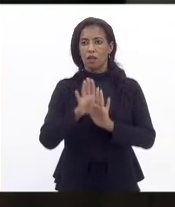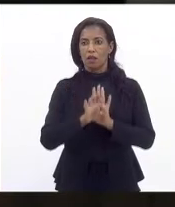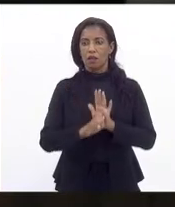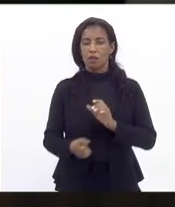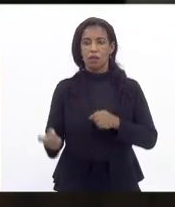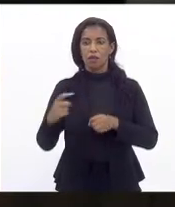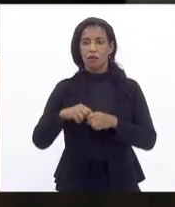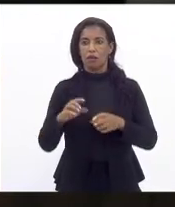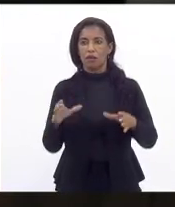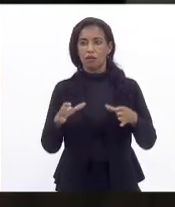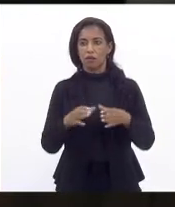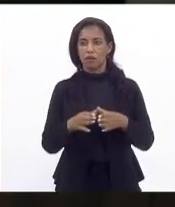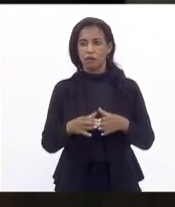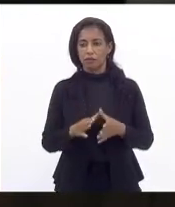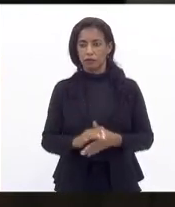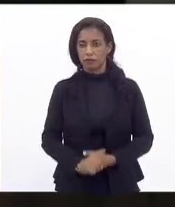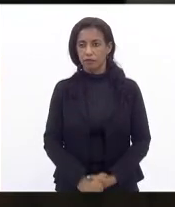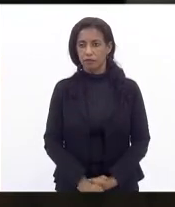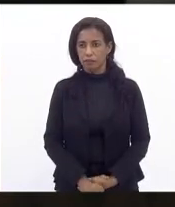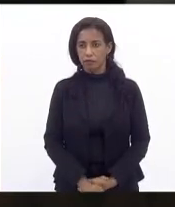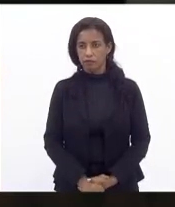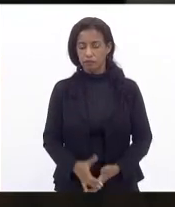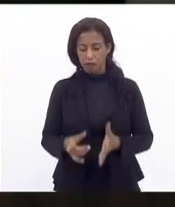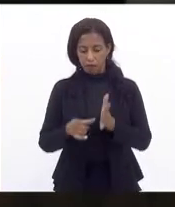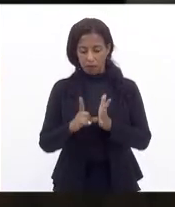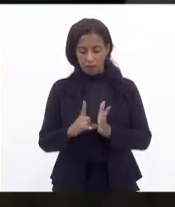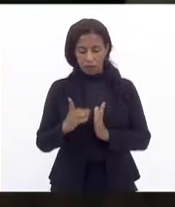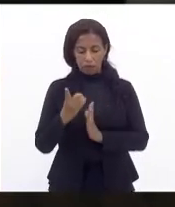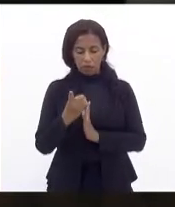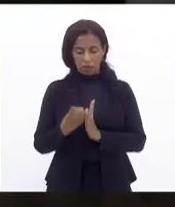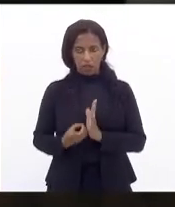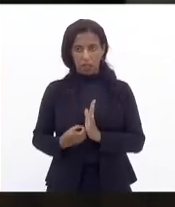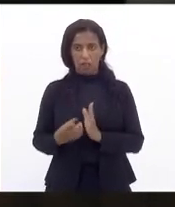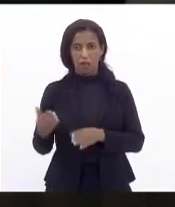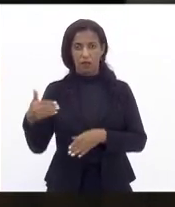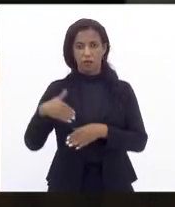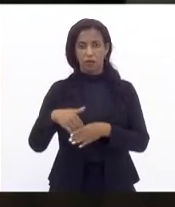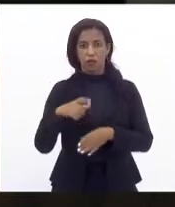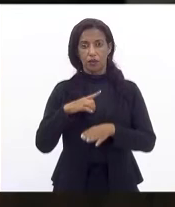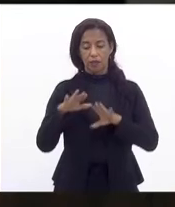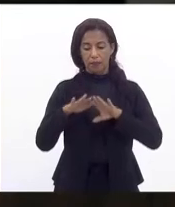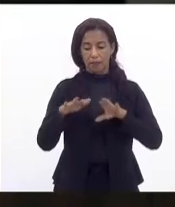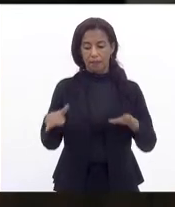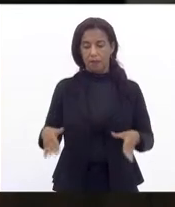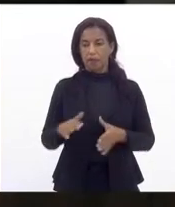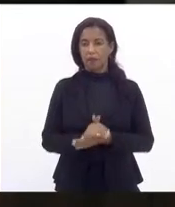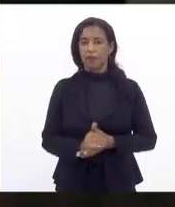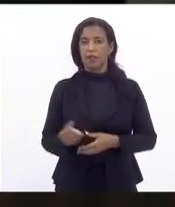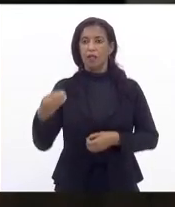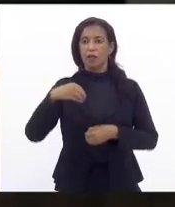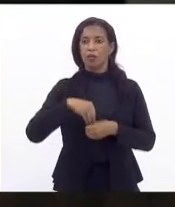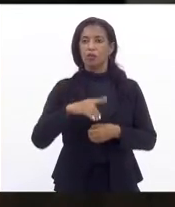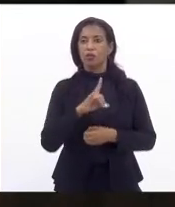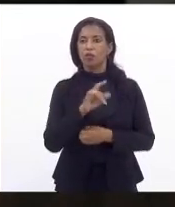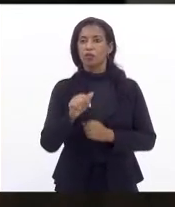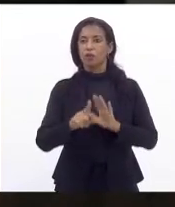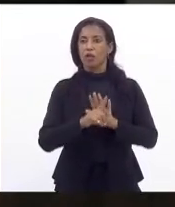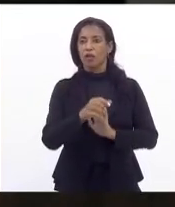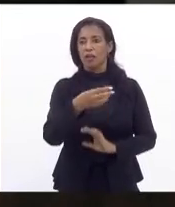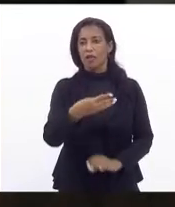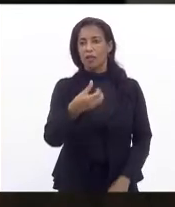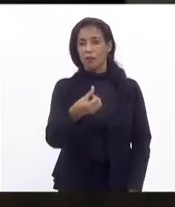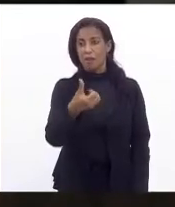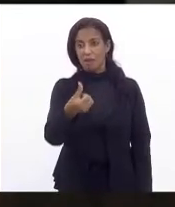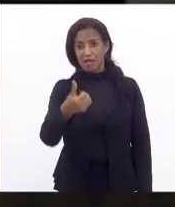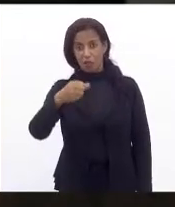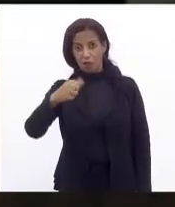retorna às comissões. Antes das declarações de votos, há sobre a mesa requerimento. Requer a inclusão na ordem do dia do projeto de lei 3669